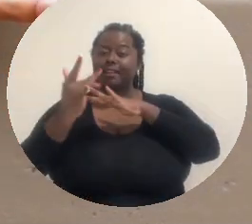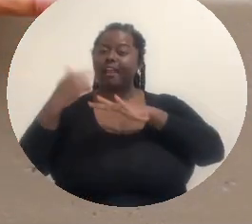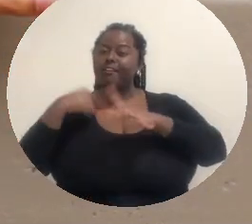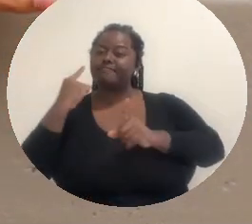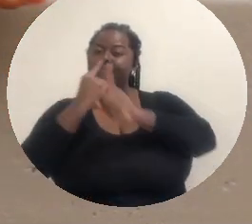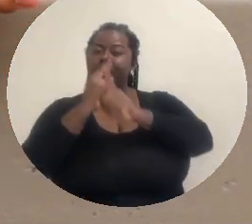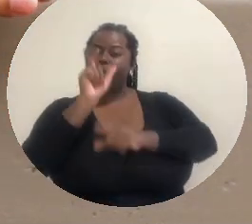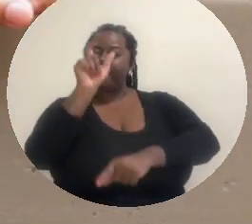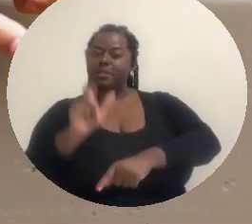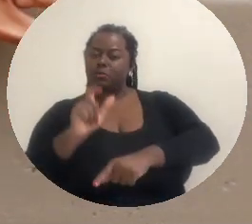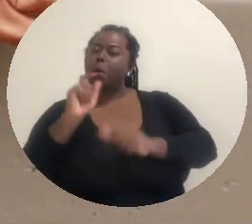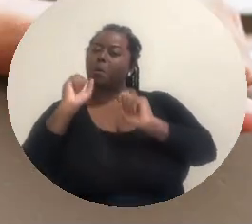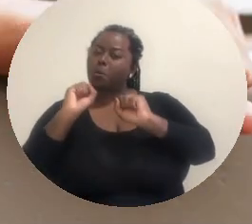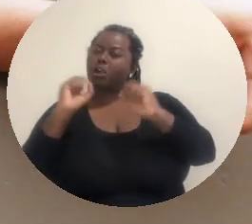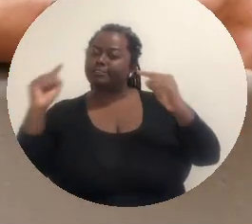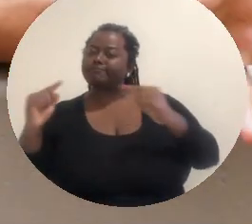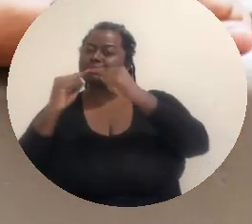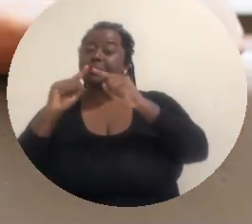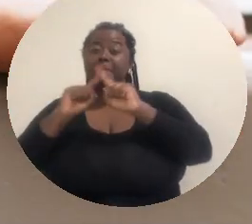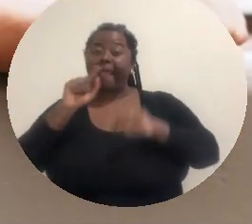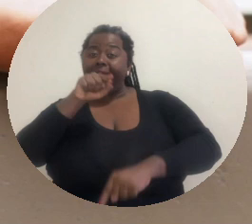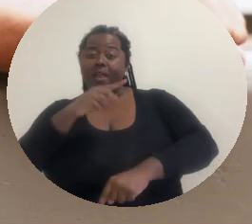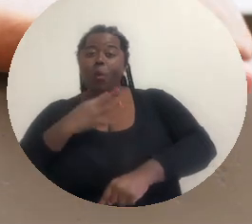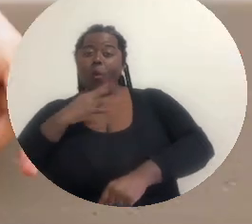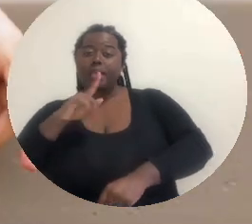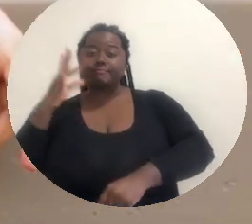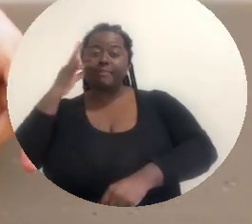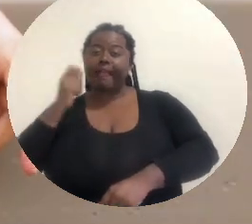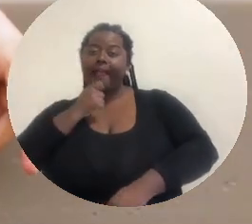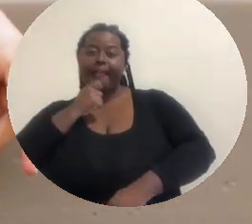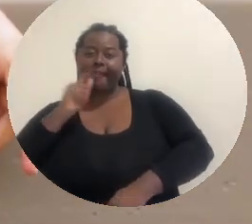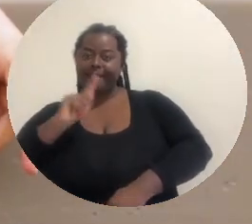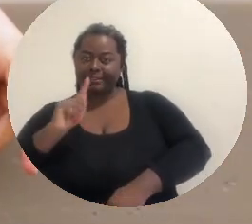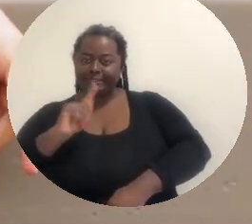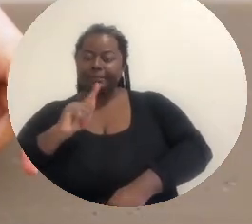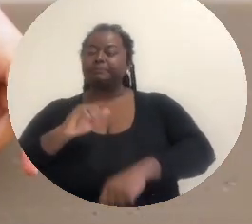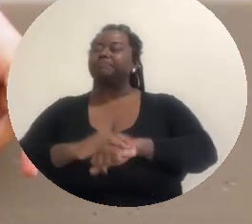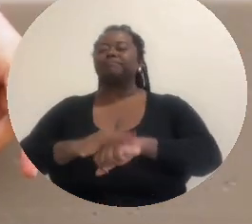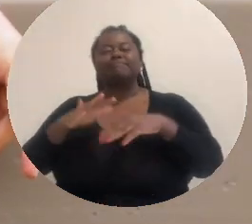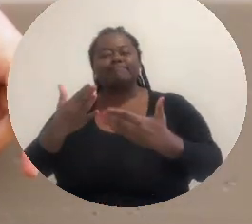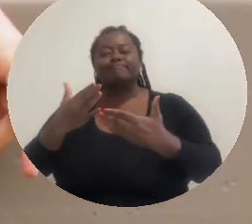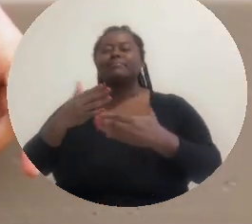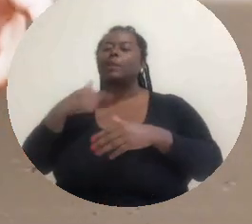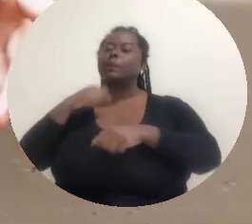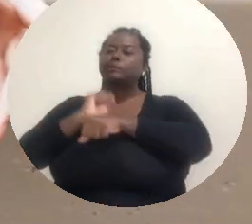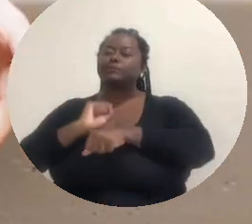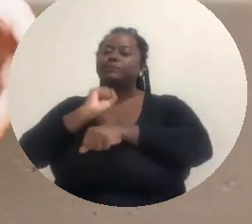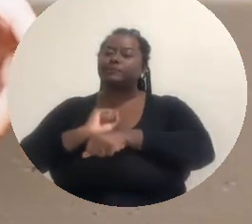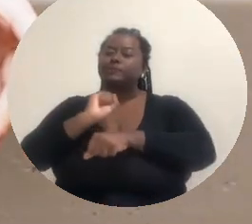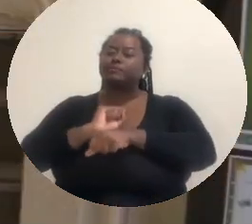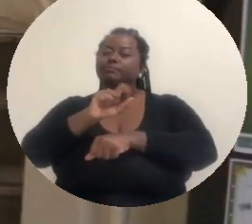pessoa que poderia se encaixar naquilo ali. Só que eu nunca tinha visto ela na vida. E aí teve muitos problemas de esperar